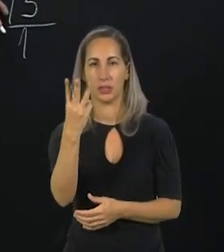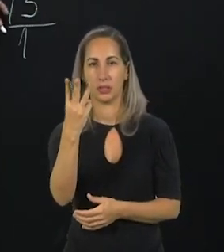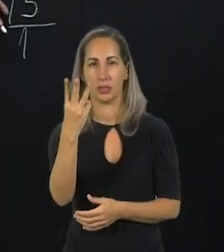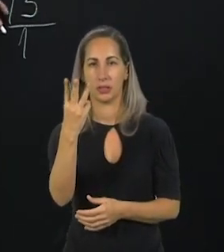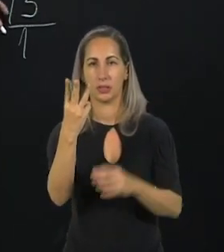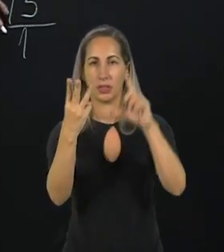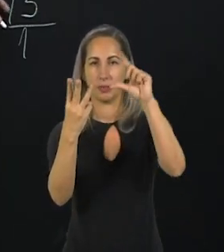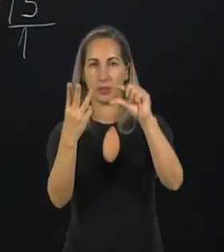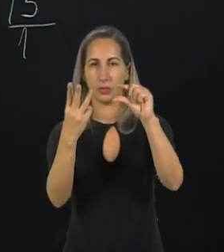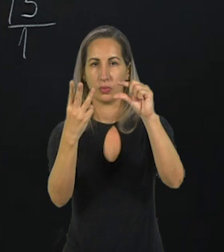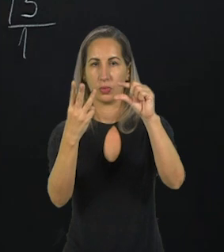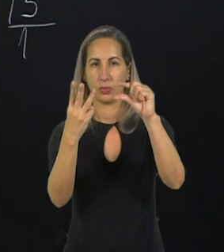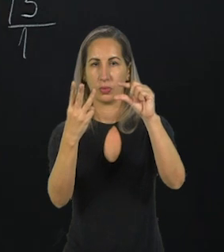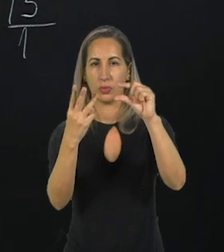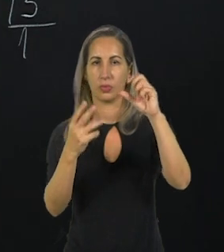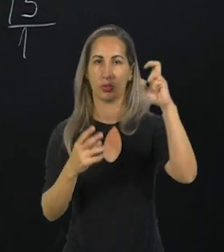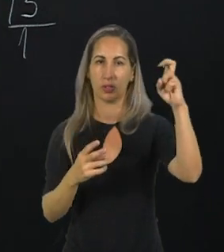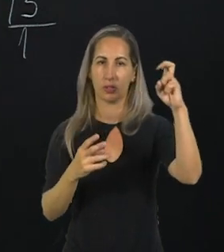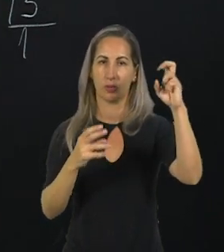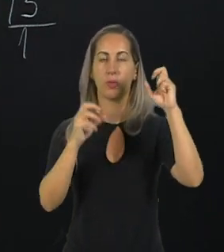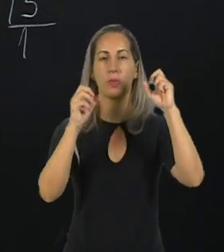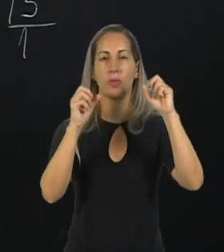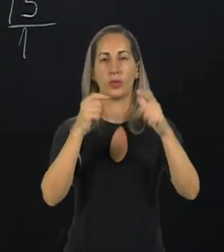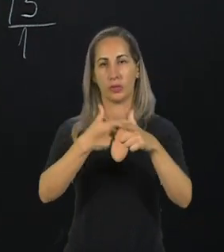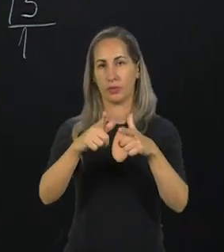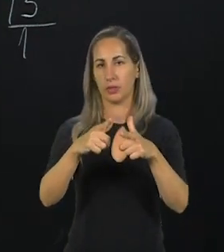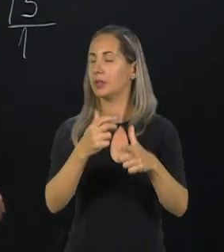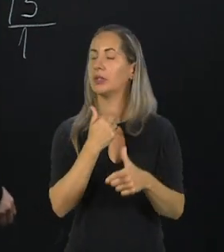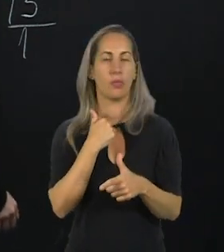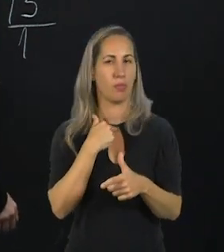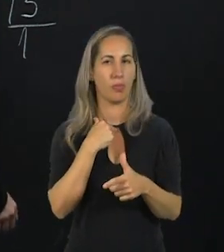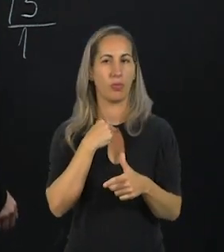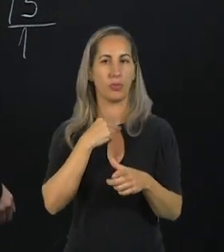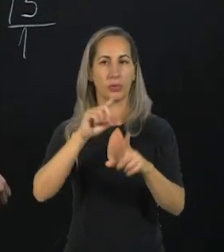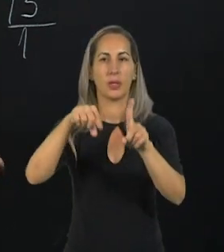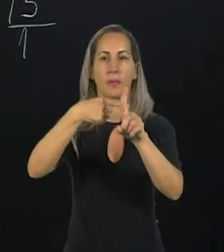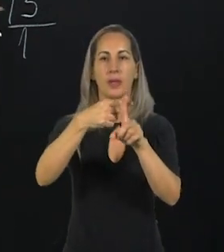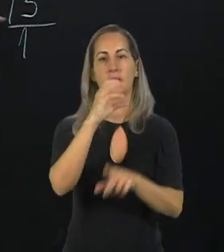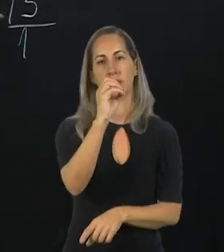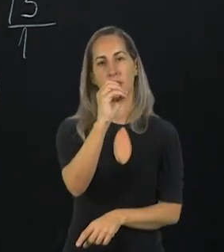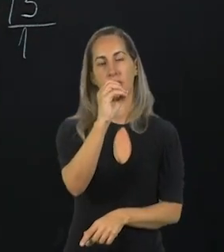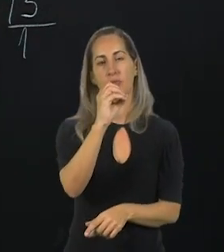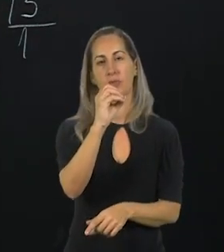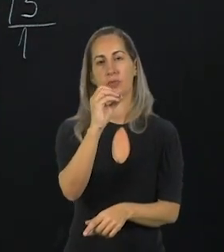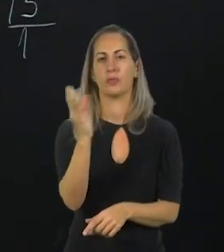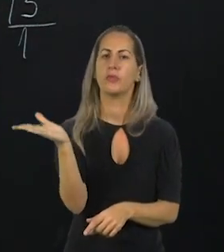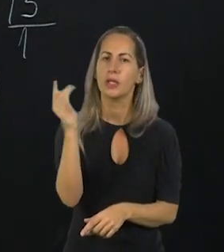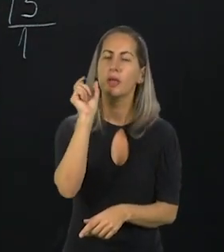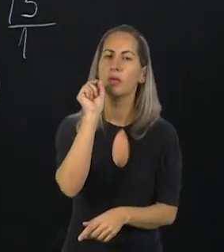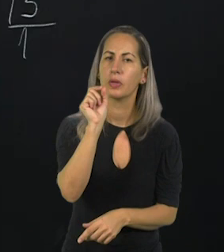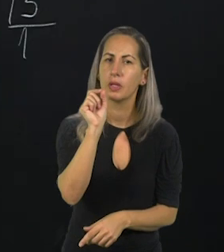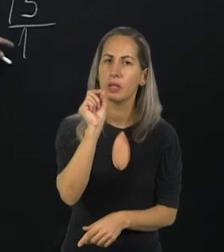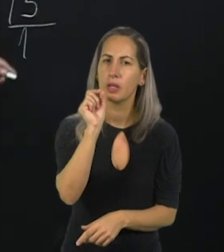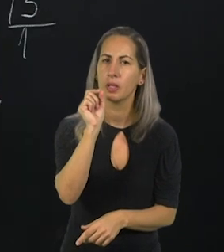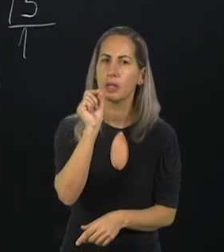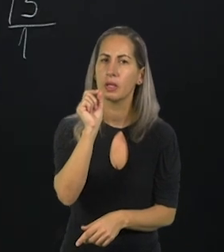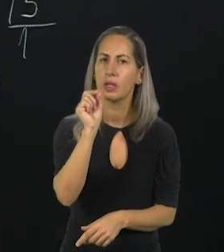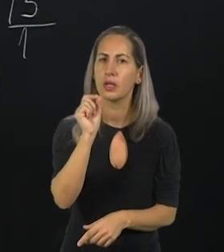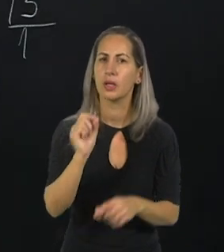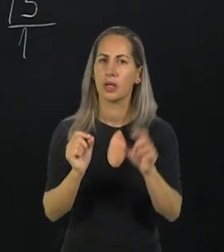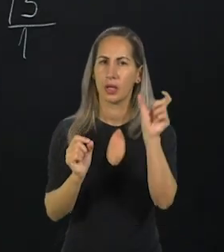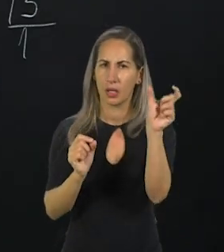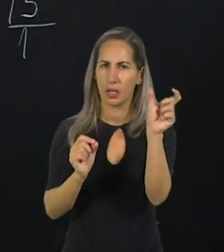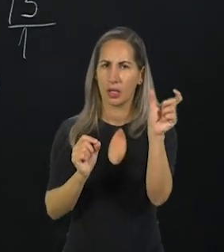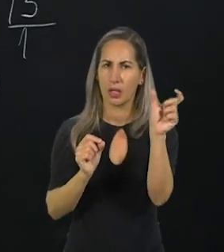3 é menor do que 5. Pode dividir? Não. Então, acrescenta o 0. Vem cá. No teu quociente